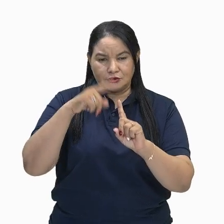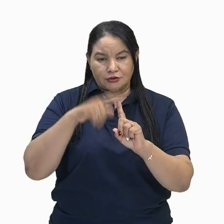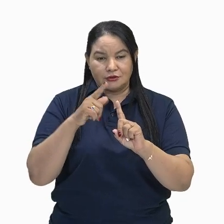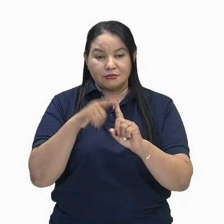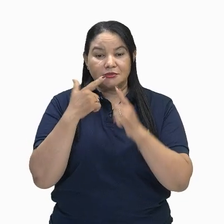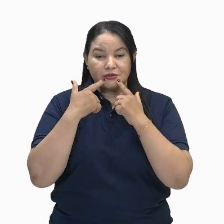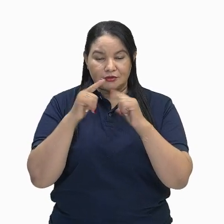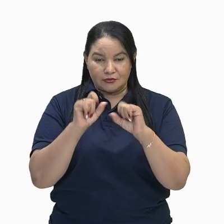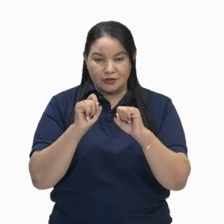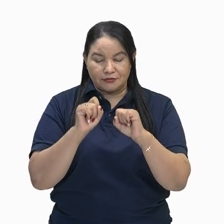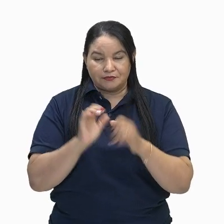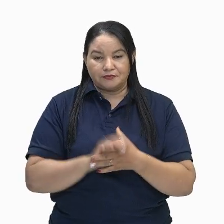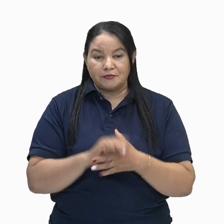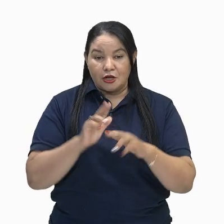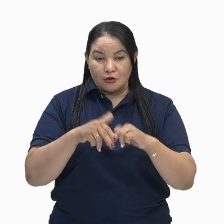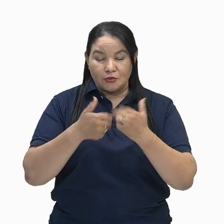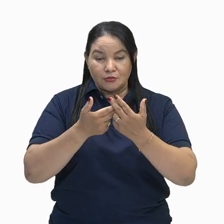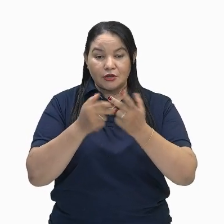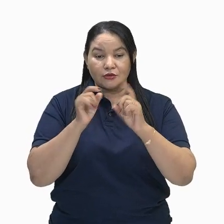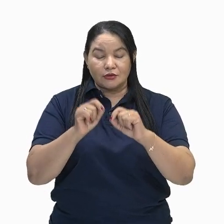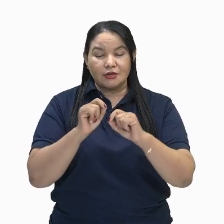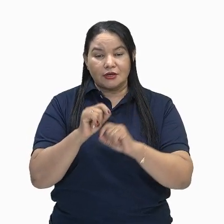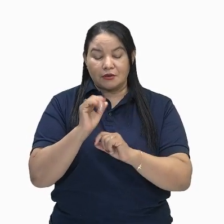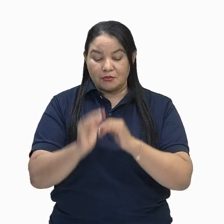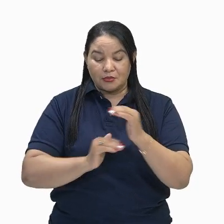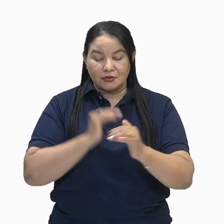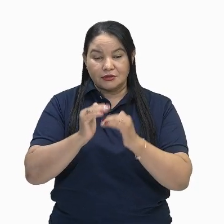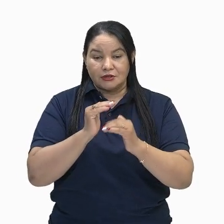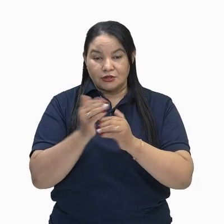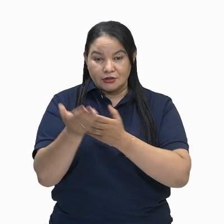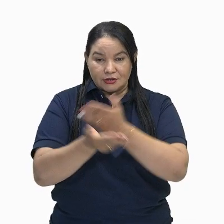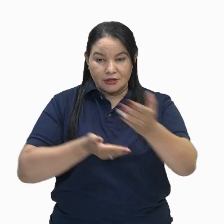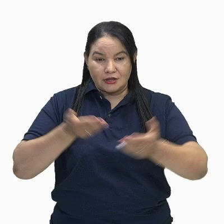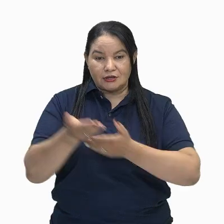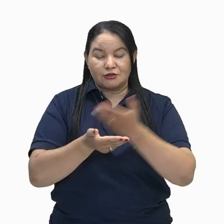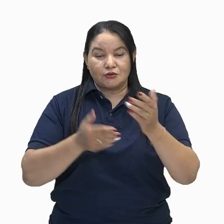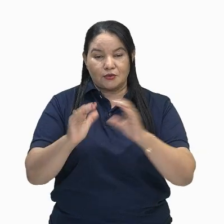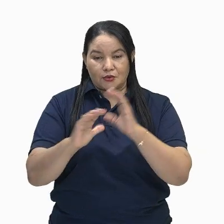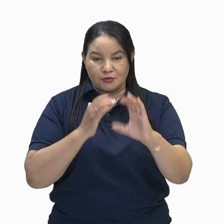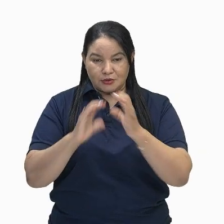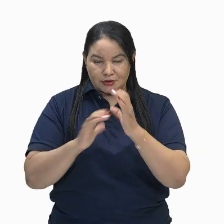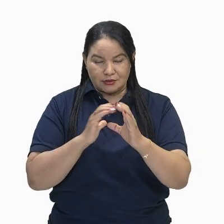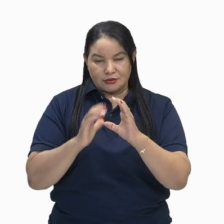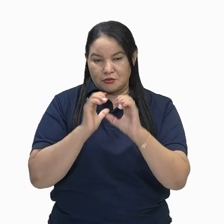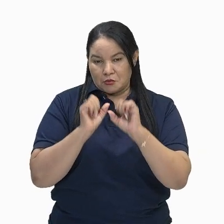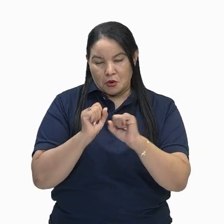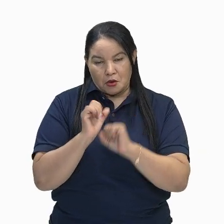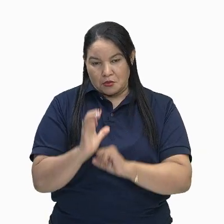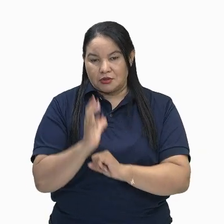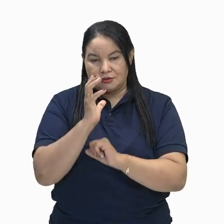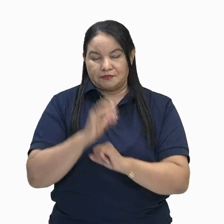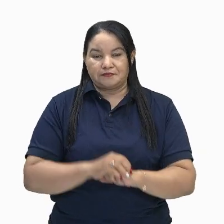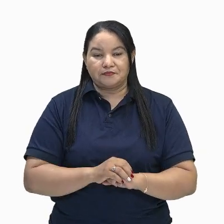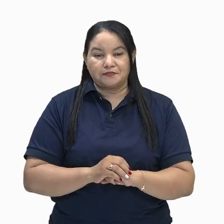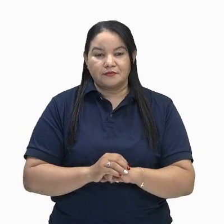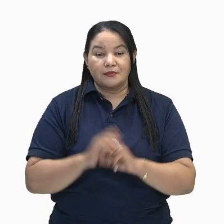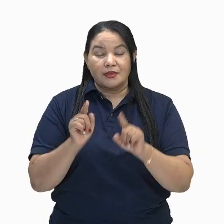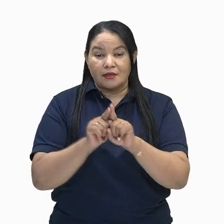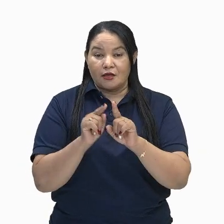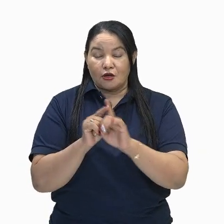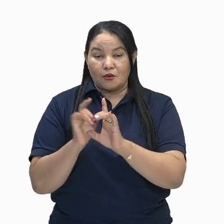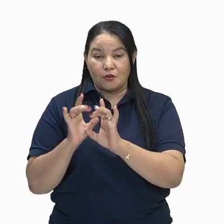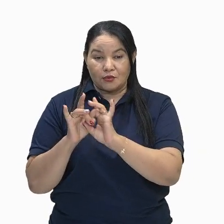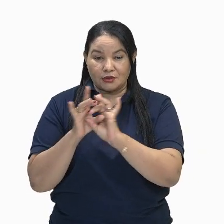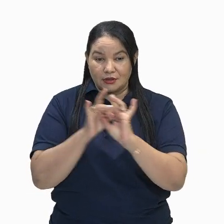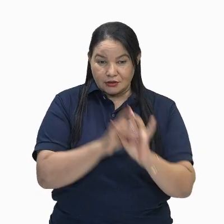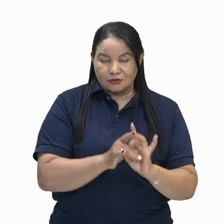meio do qual efetivos processos de interação comunicativa podem ocorrer. Então, esse é o contexto do